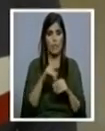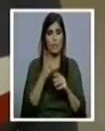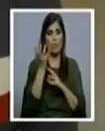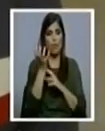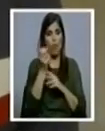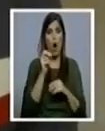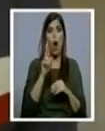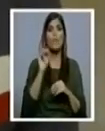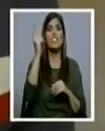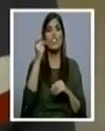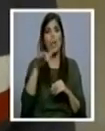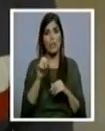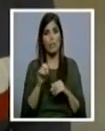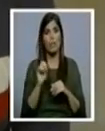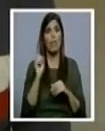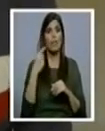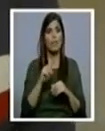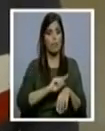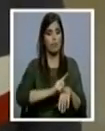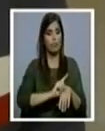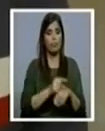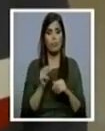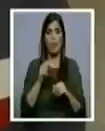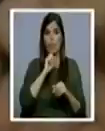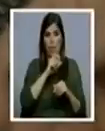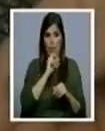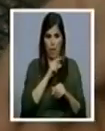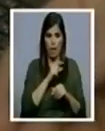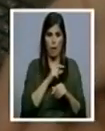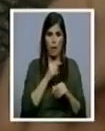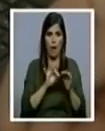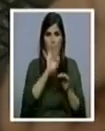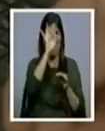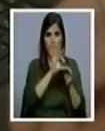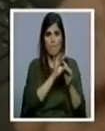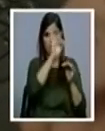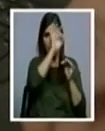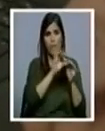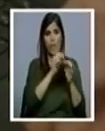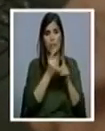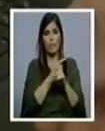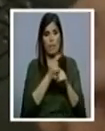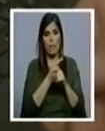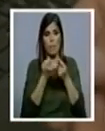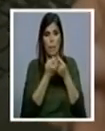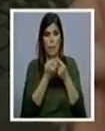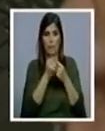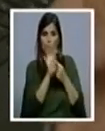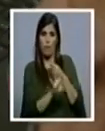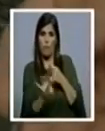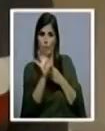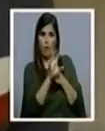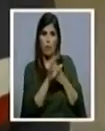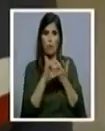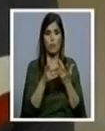do sensor de oxigênio, tem um acelerómetro. E, portanto, nós conseguimos, com o acelerómetro, medir níveis de atividade. Portanto, estamos muito mais perto da